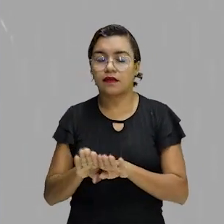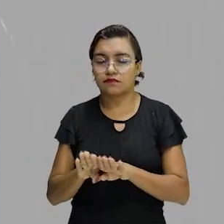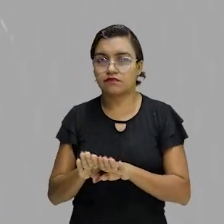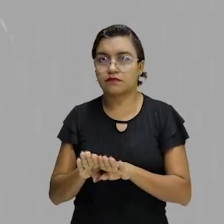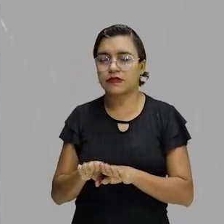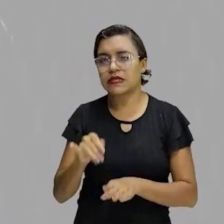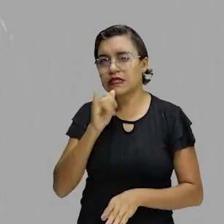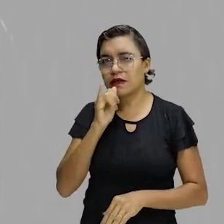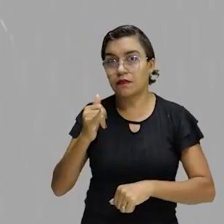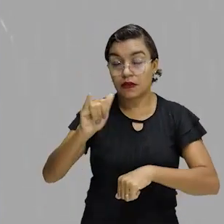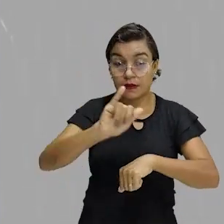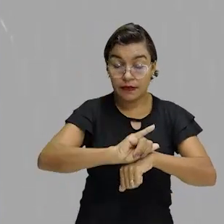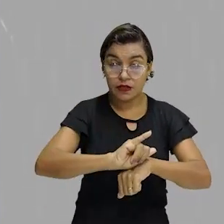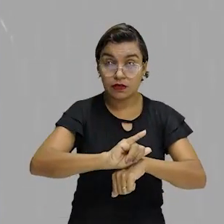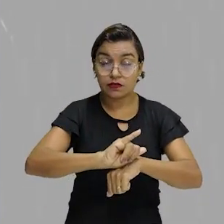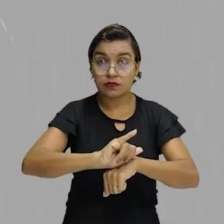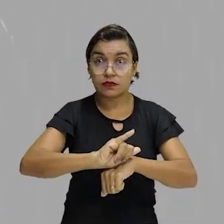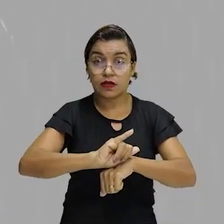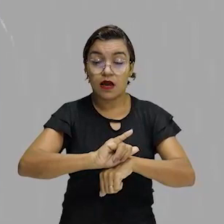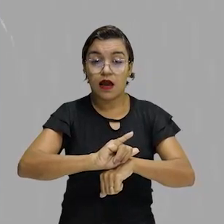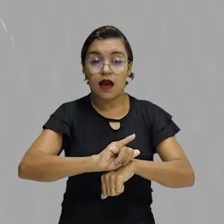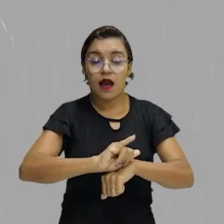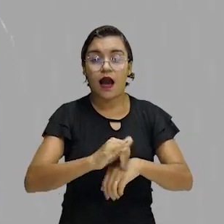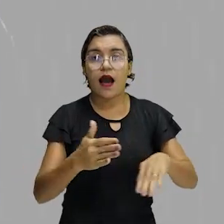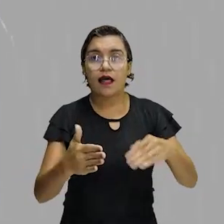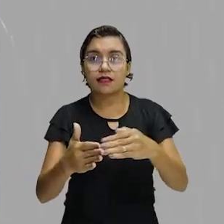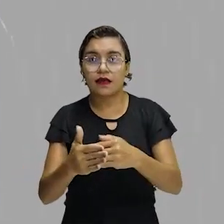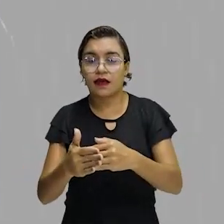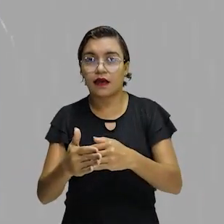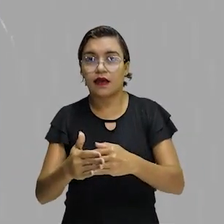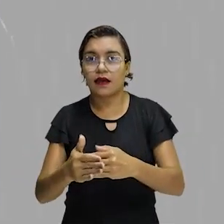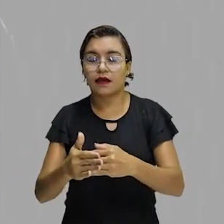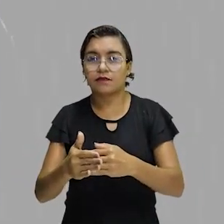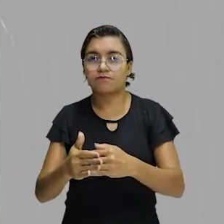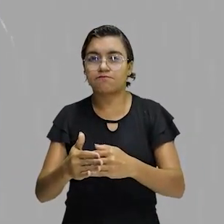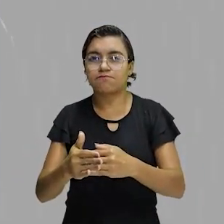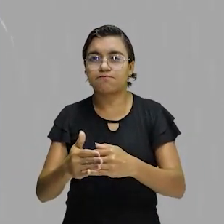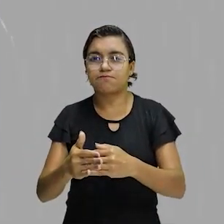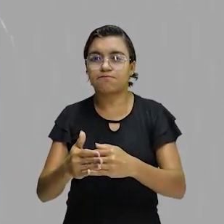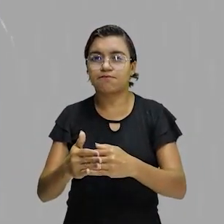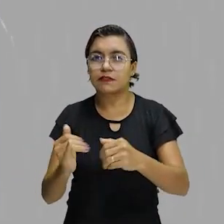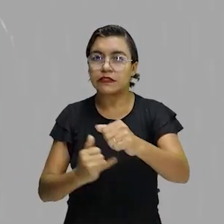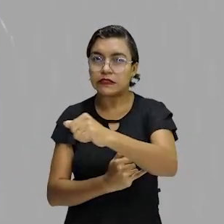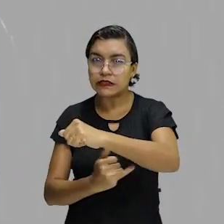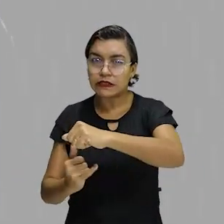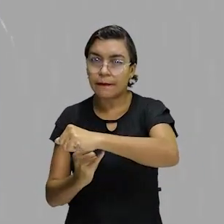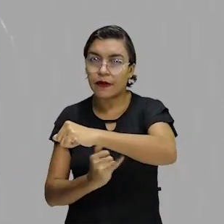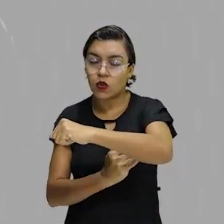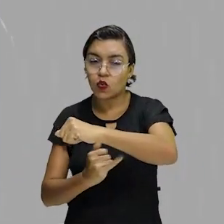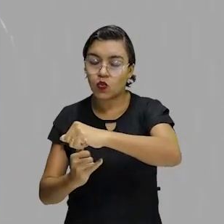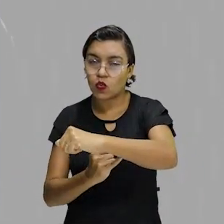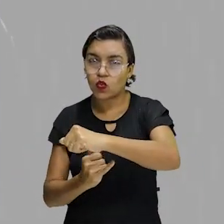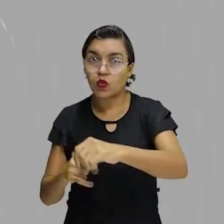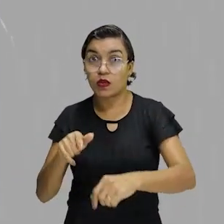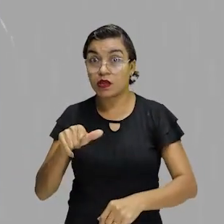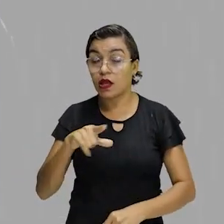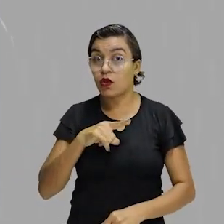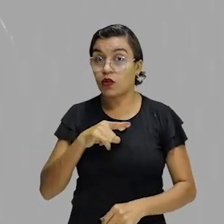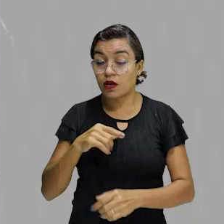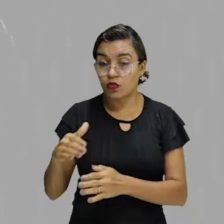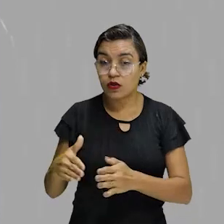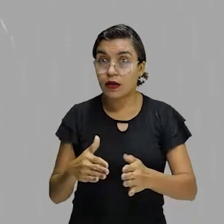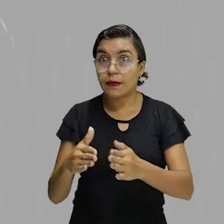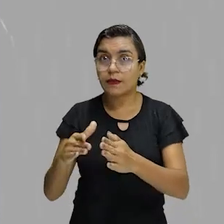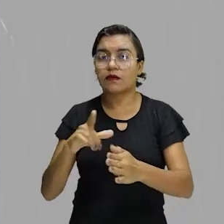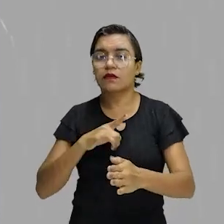Luís, para Itapecuru, dá mais ou menos 115 quilômetros. Nesses 115 quilômetros de caminho, você encontra